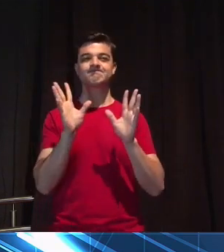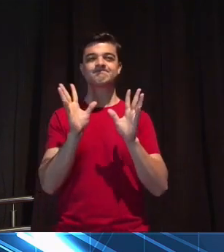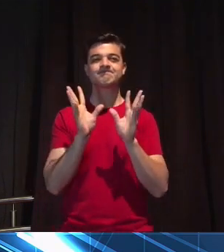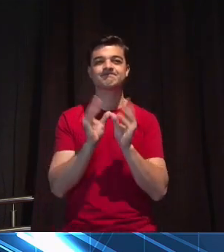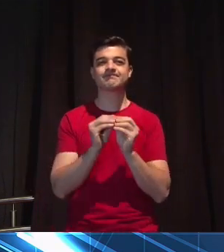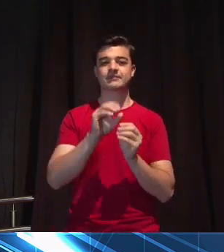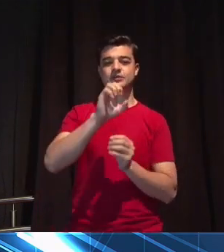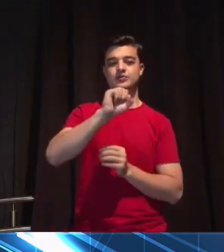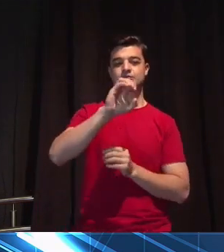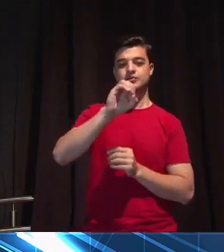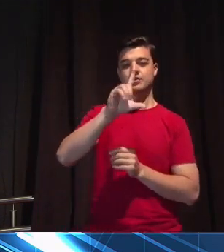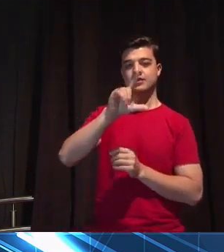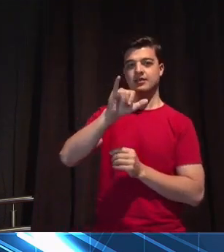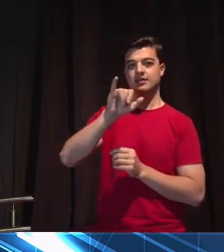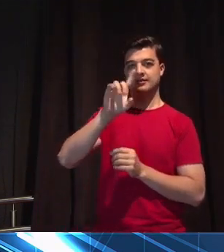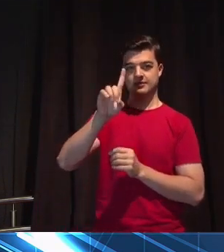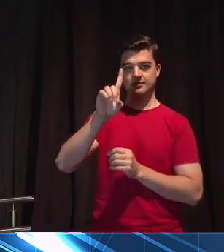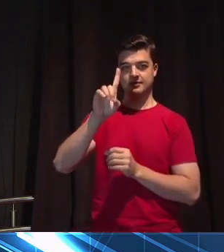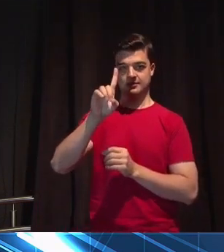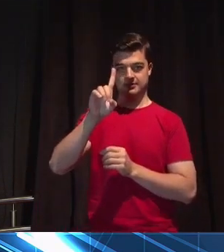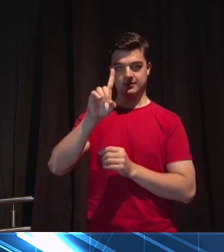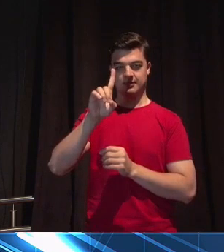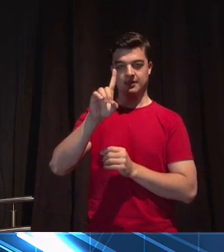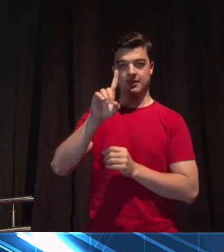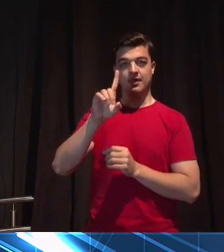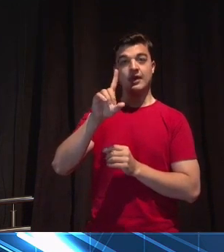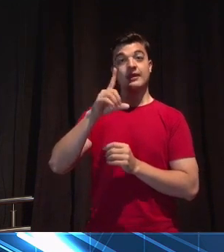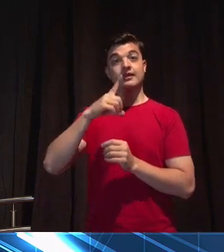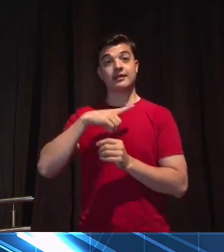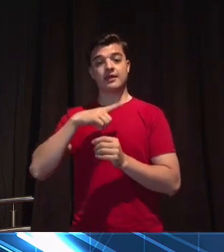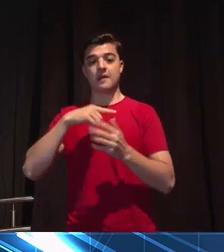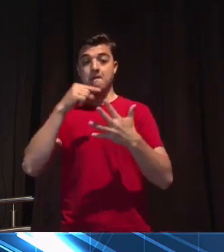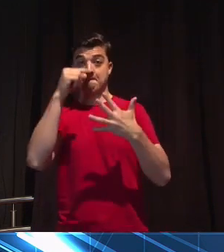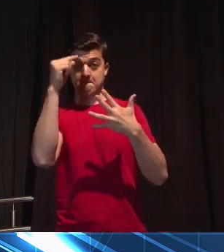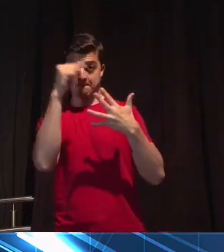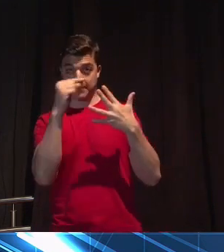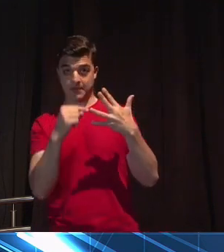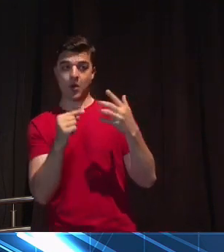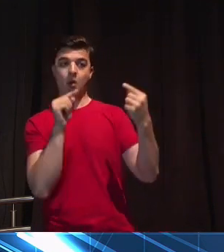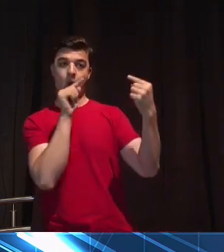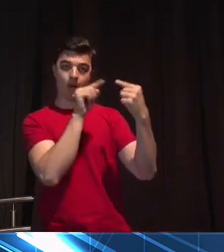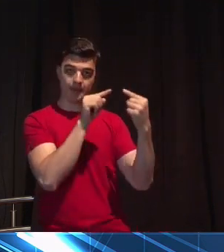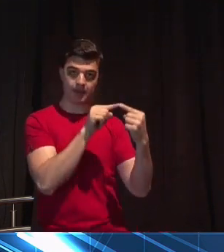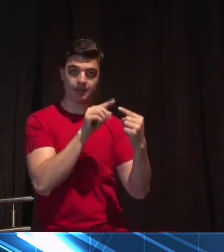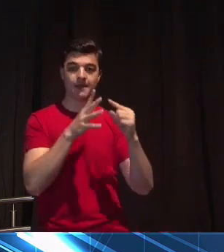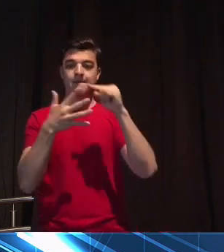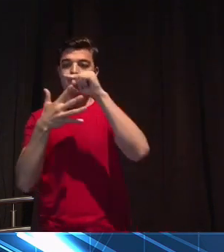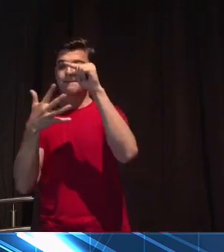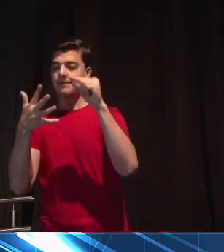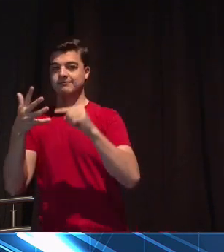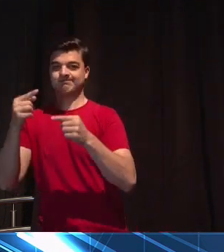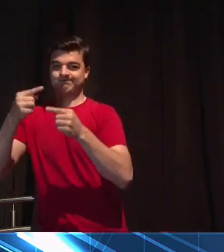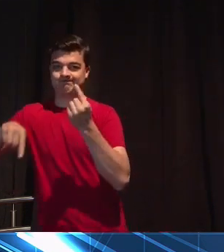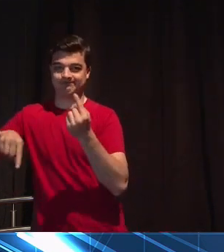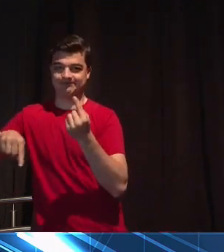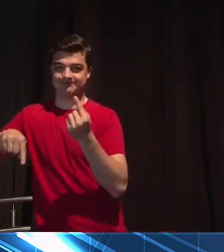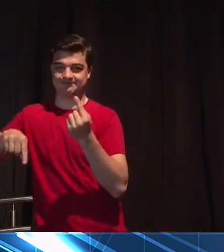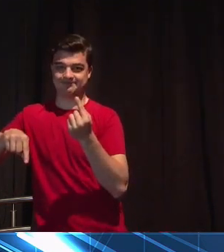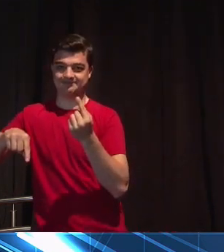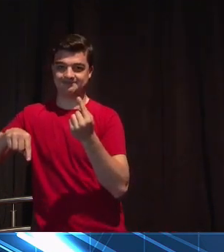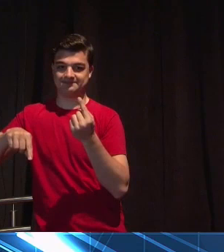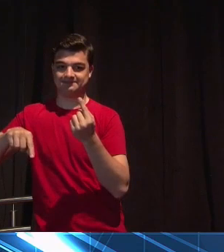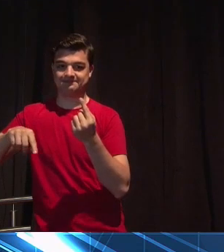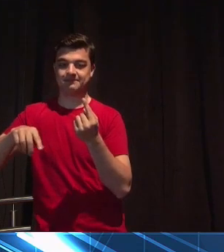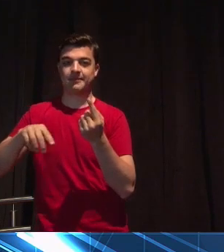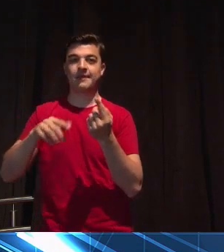Solid pontas E contrapontos é isso que eu quero trazer assim o que que é isso e para que